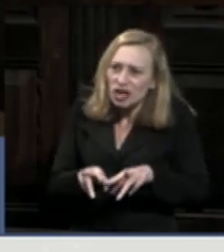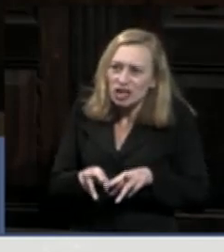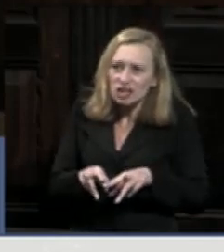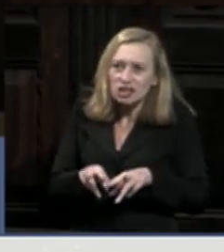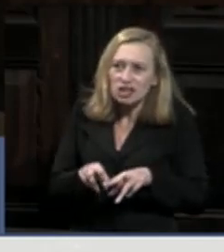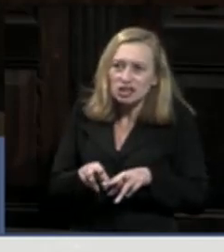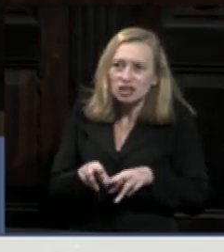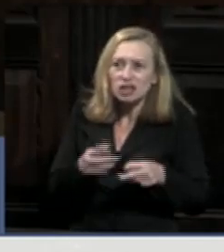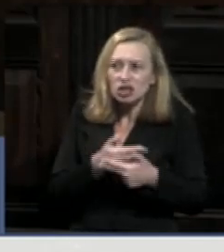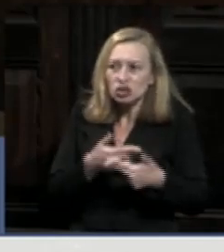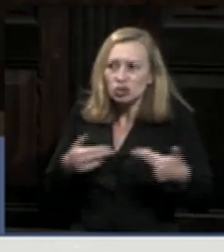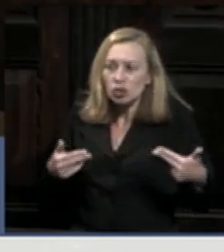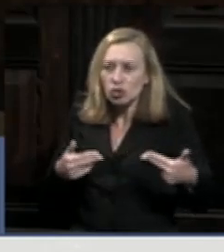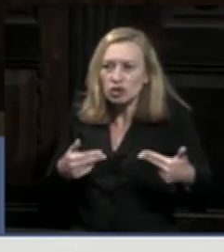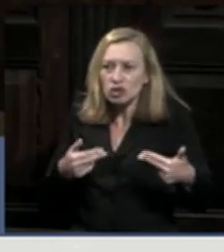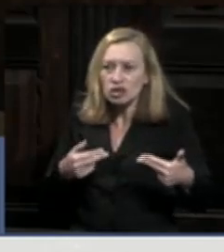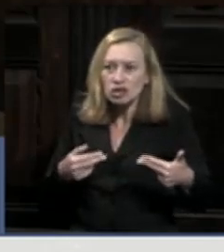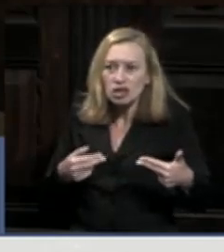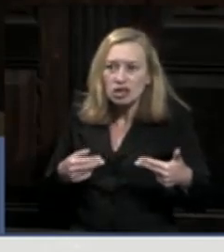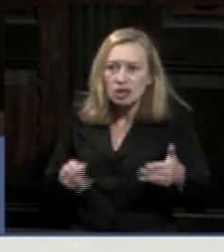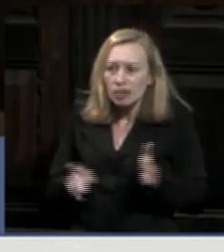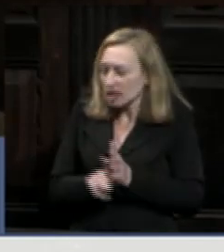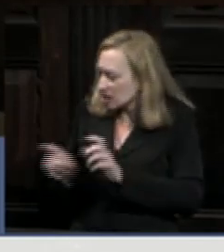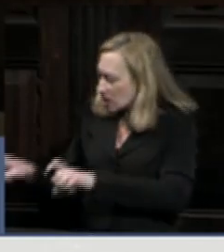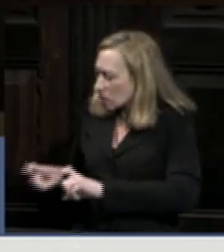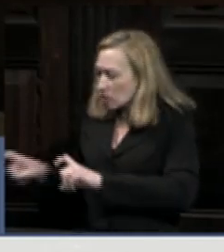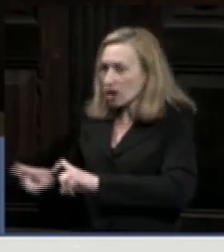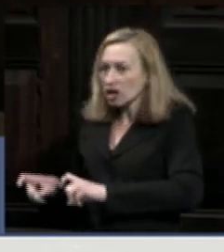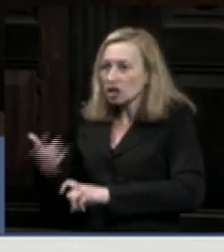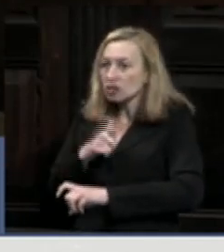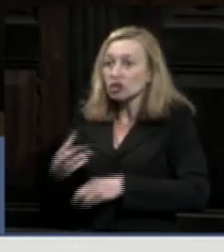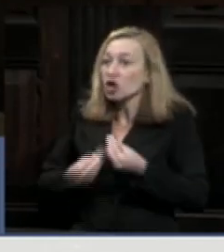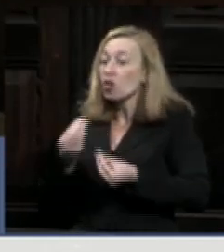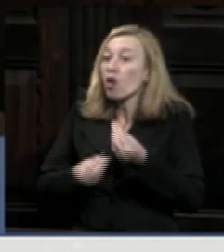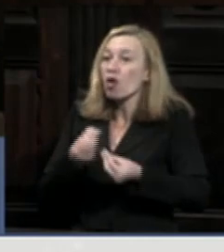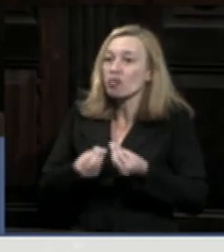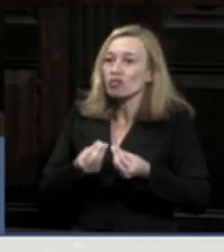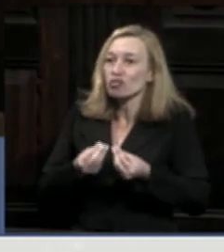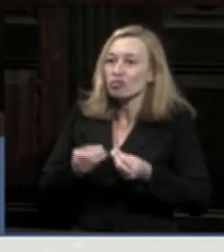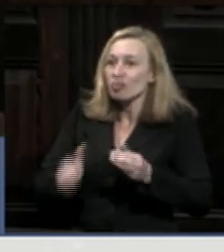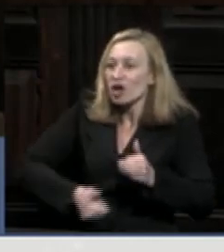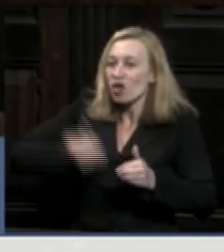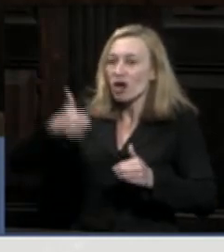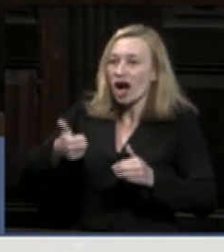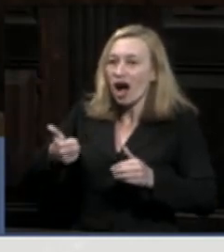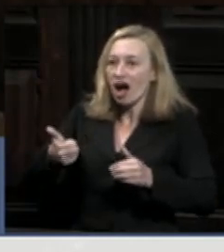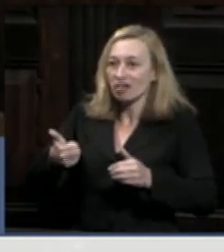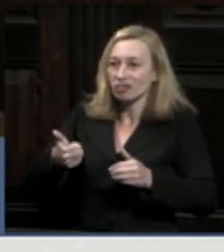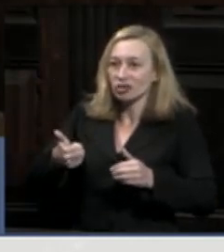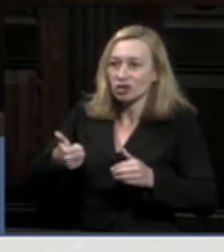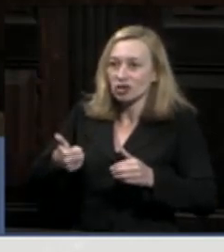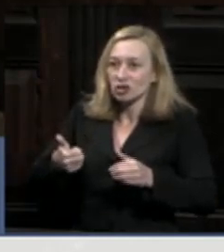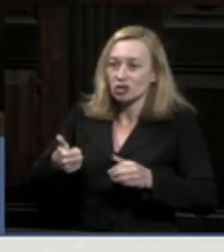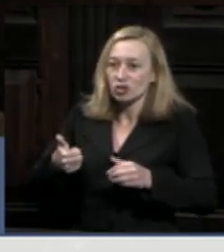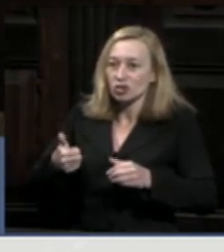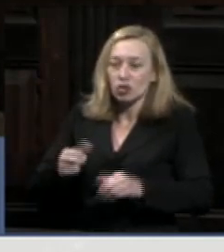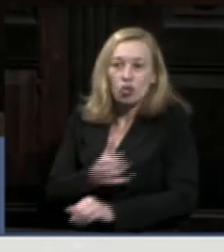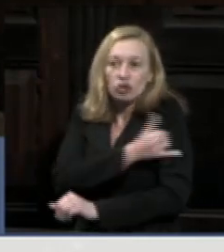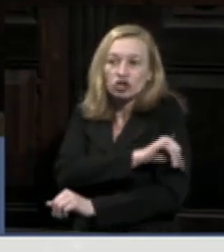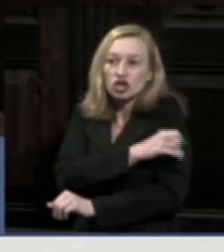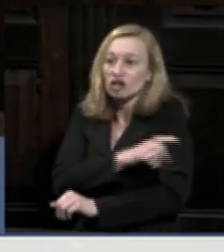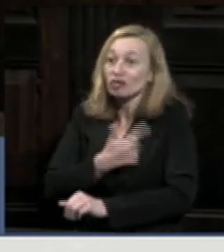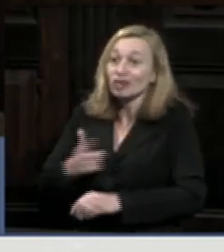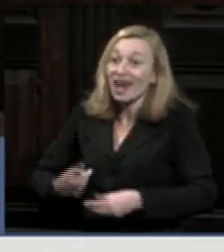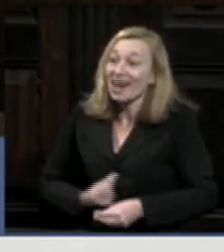do interior do estado não haverá um projeto para o rio de janeiro não haverá uma saída parece